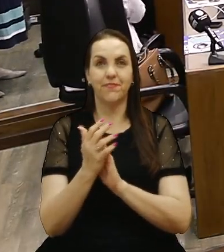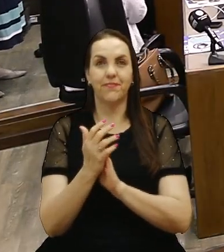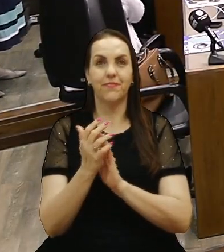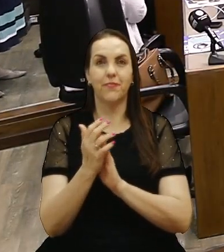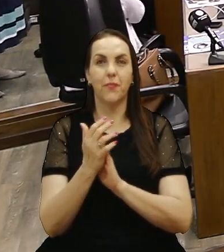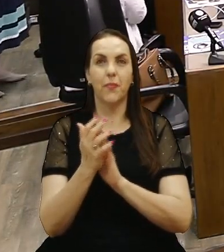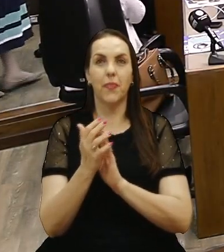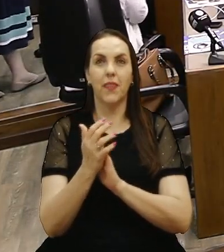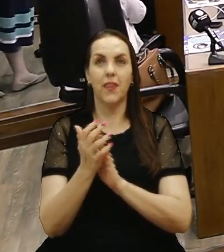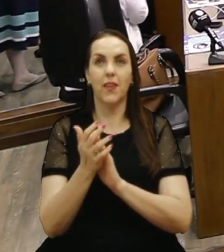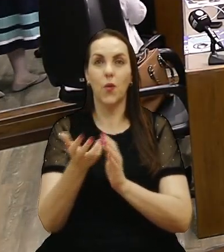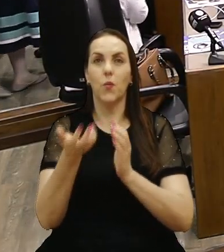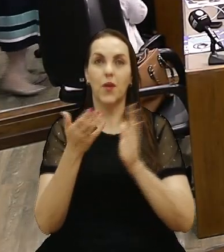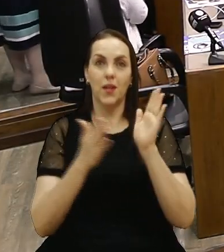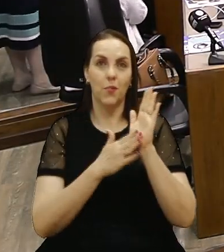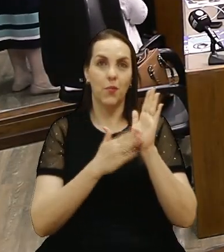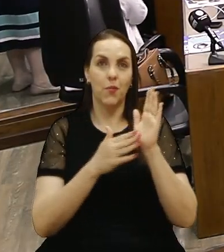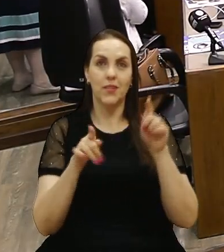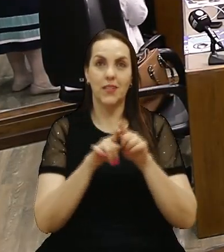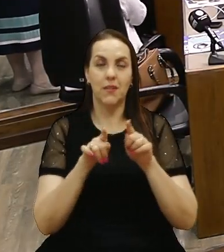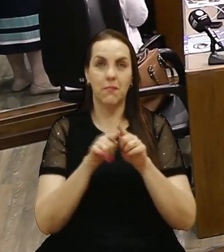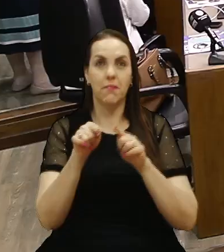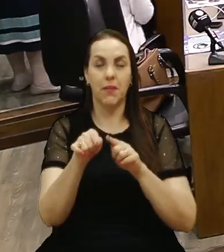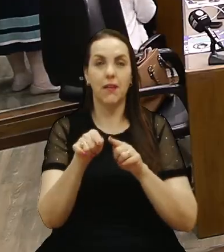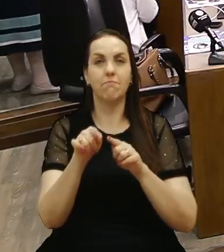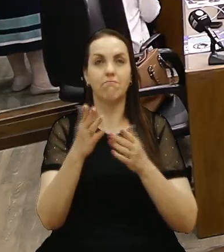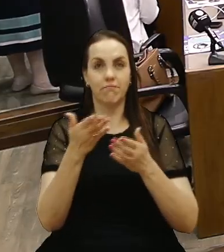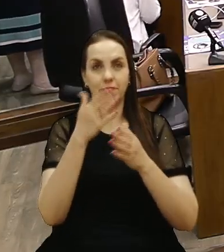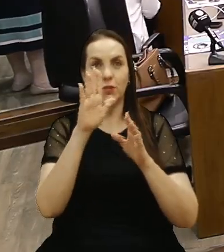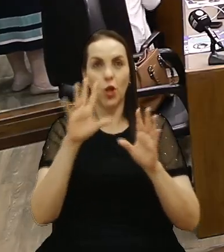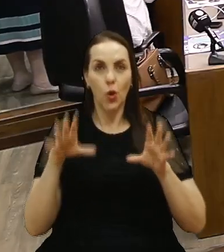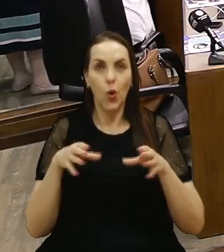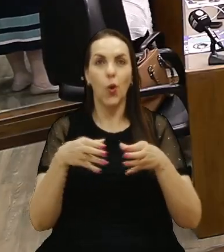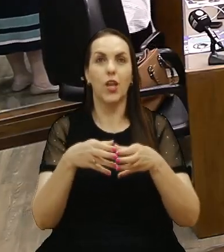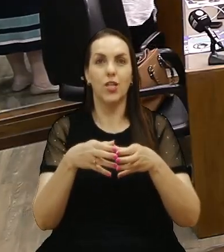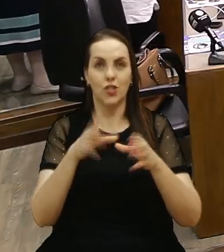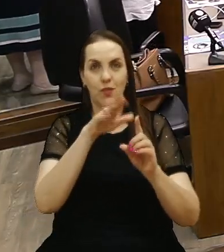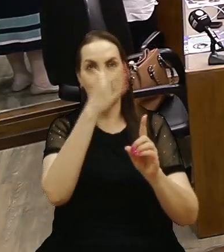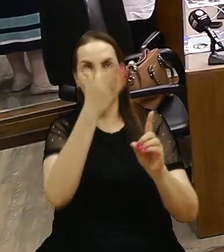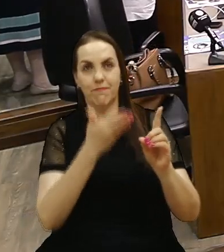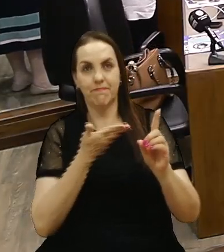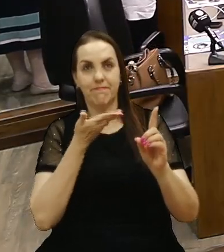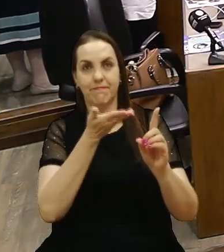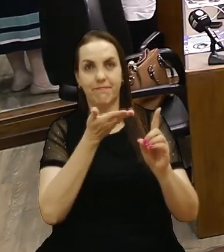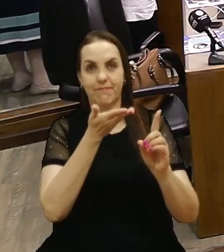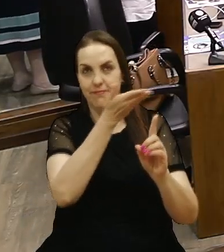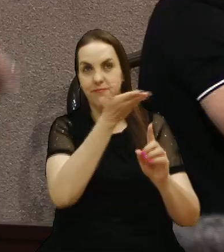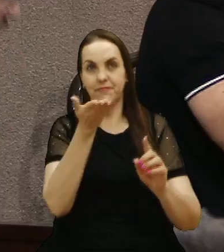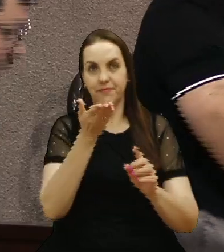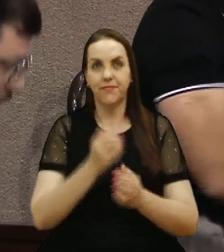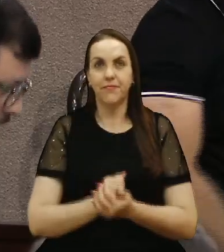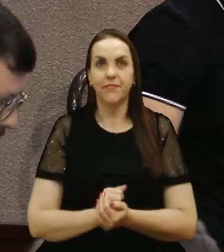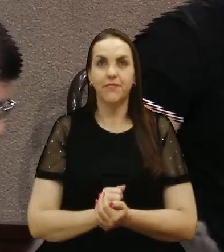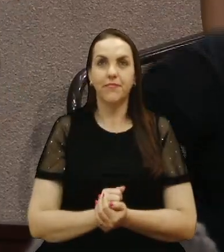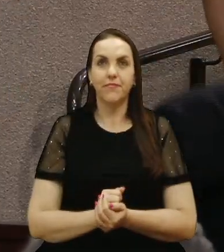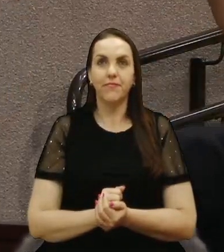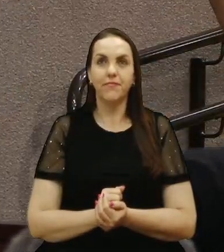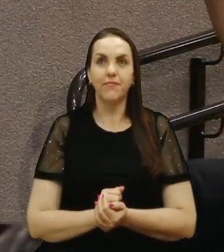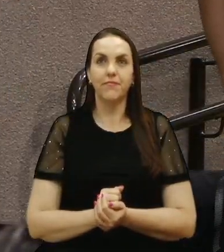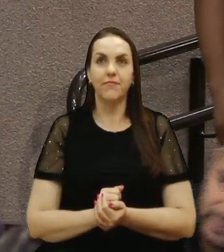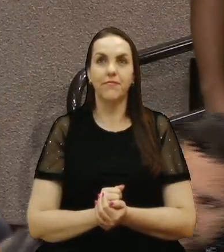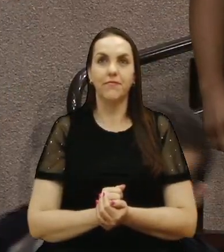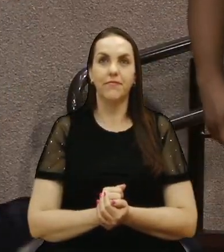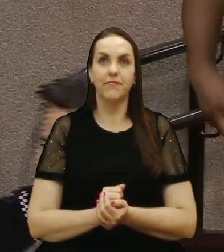propor também um voto coletivo de congratulações. E